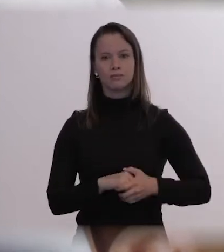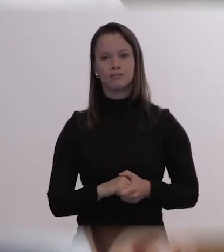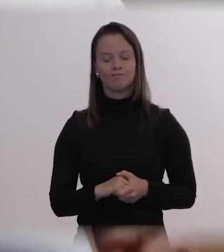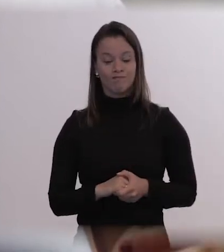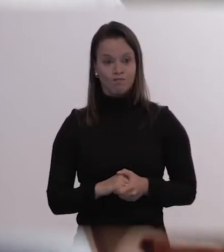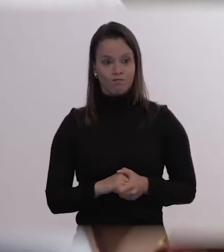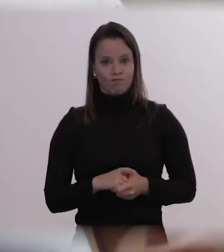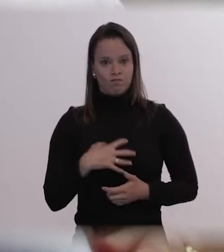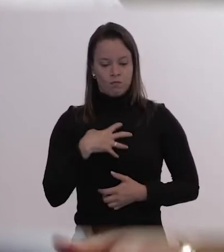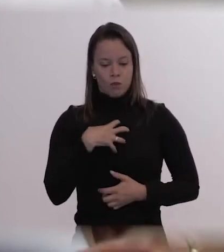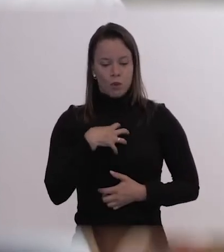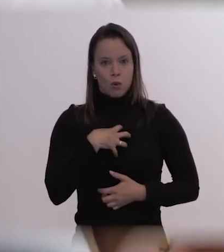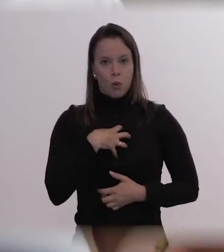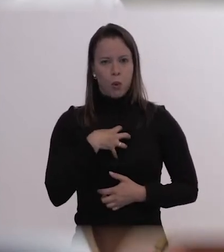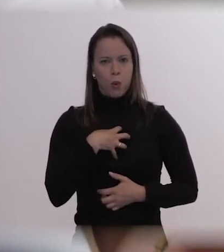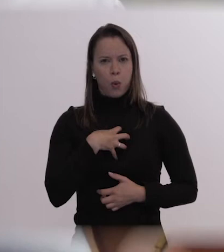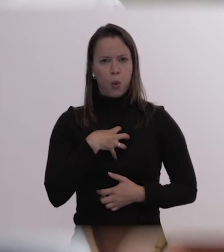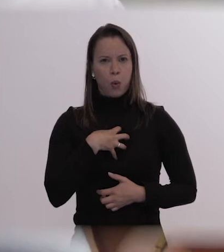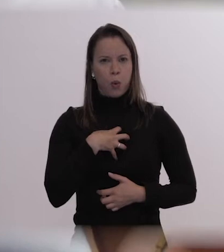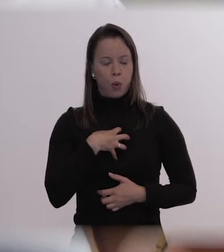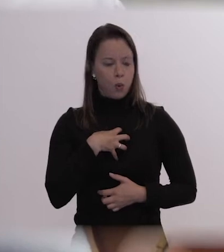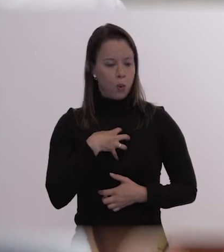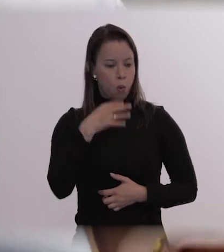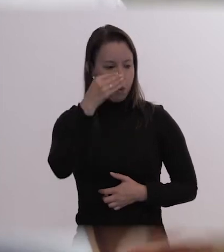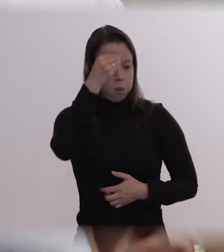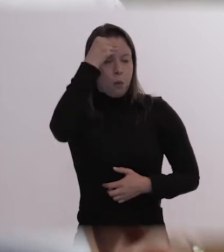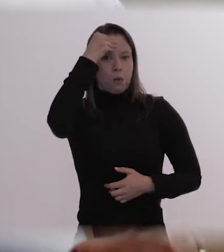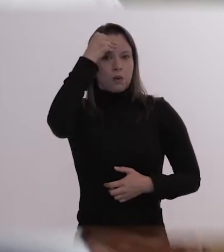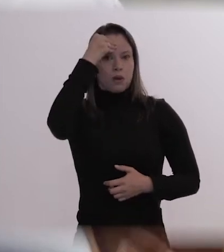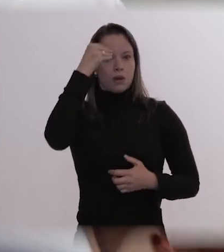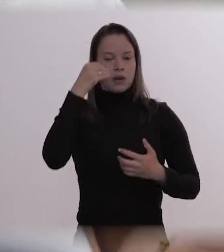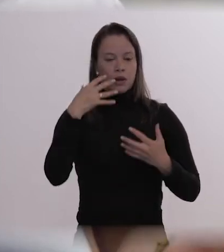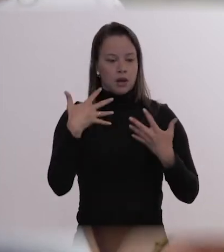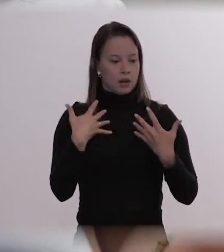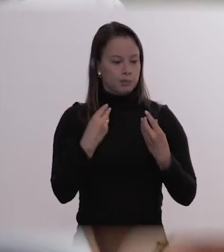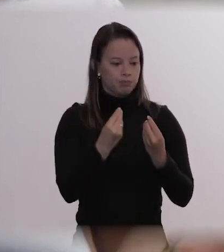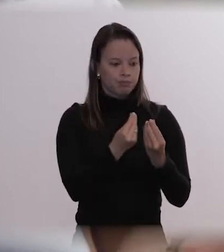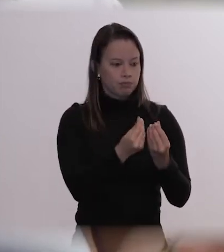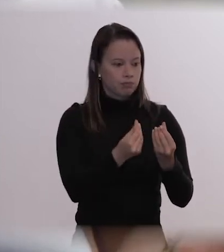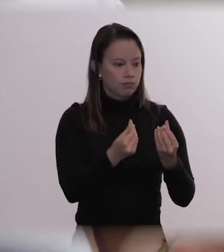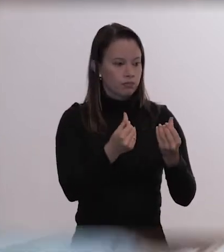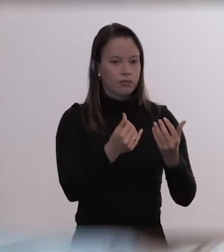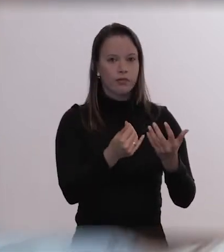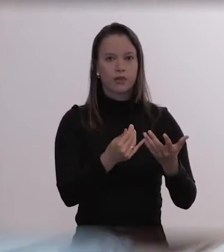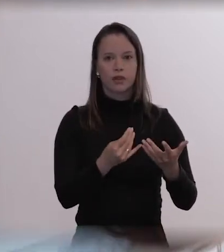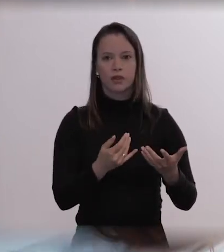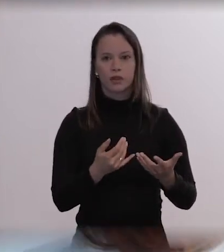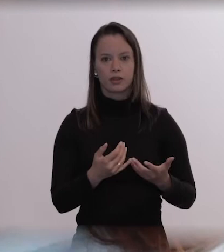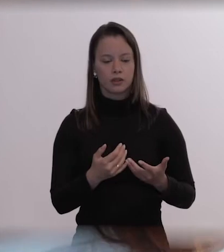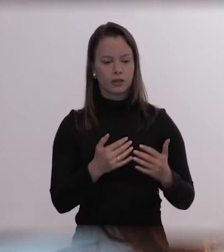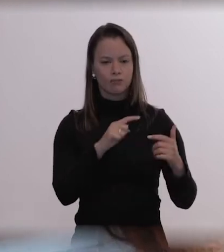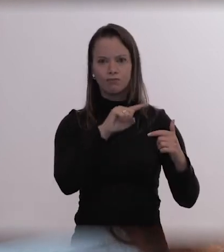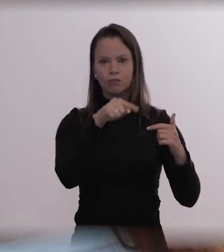Outra situação que, assim, impactou. E foi uma morte muito trágica, né? E daí